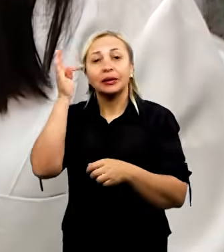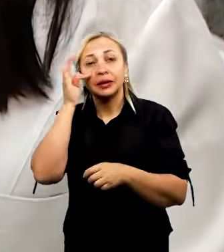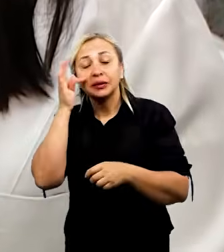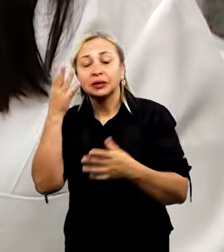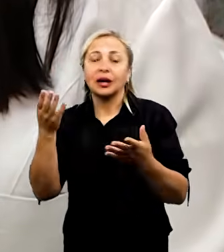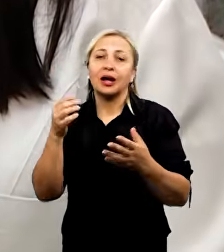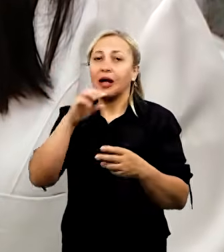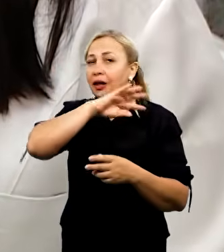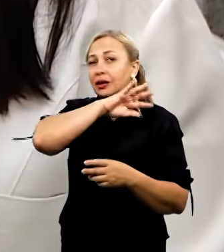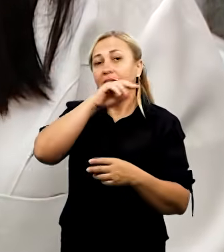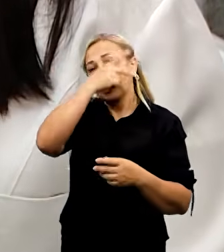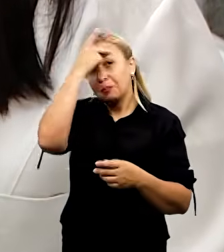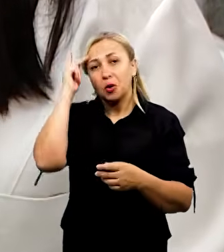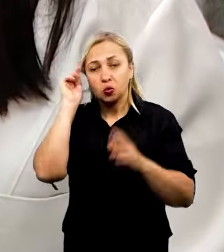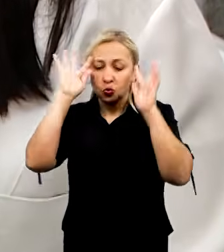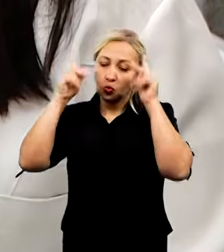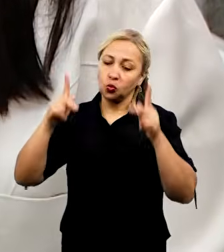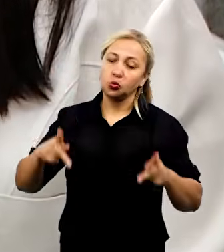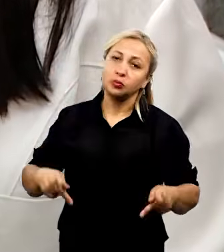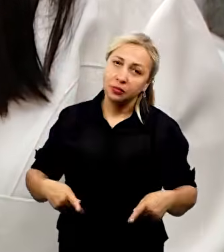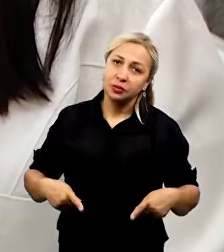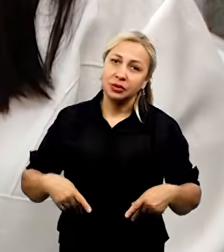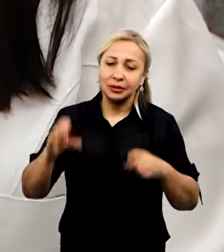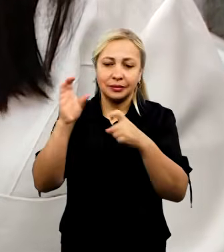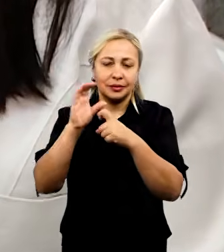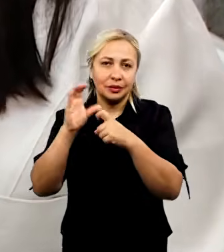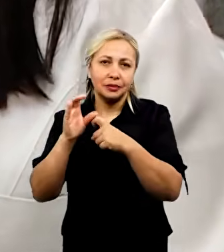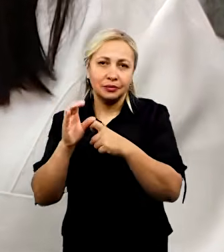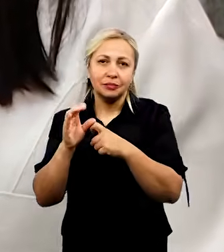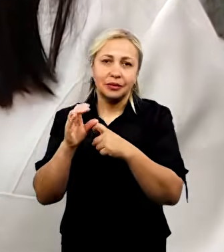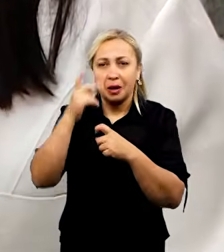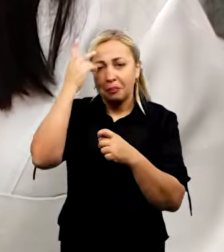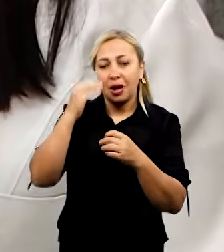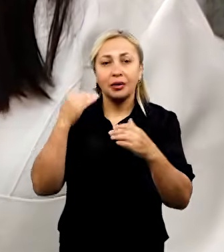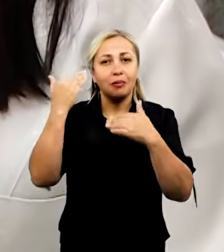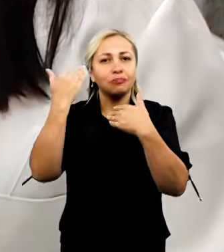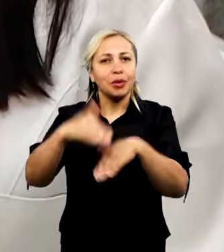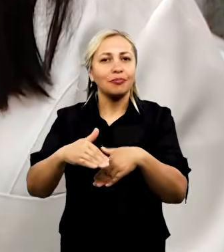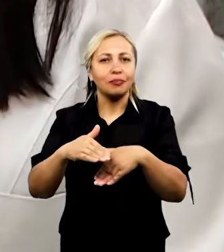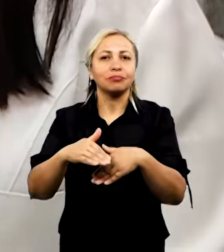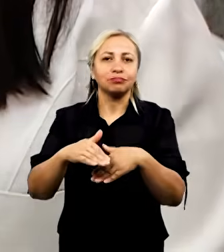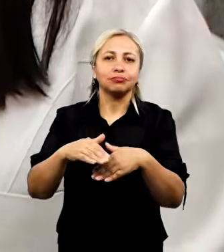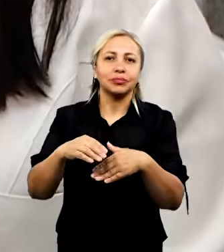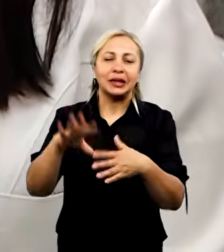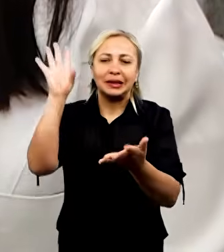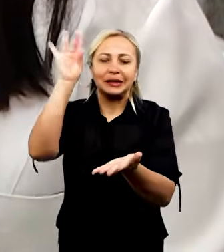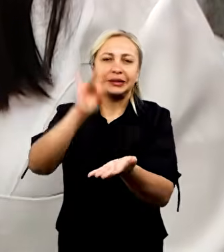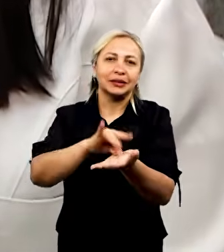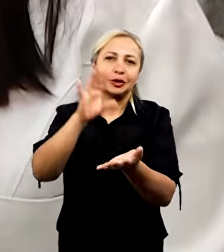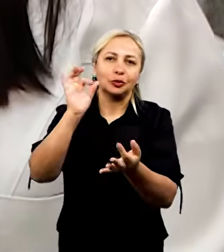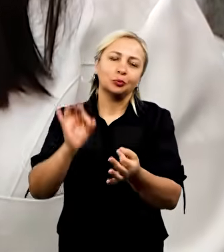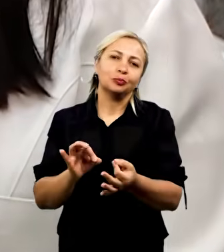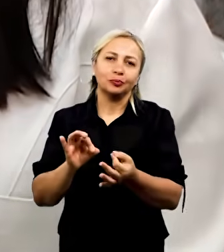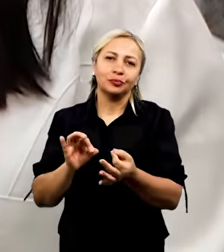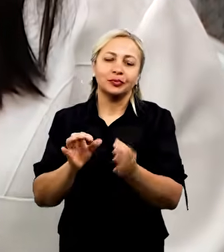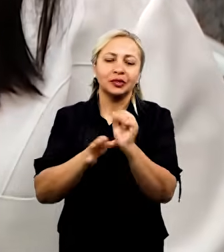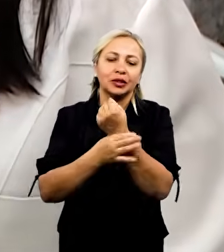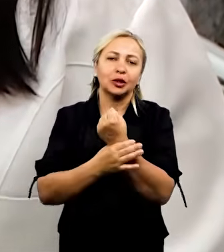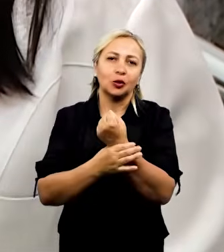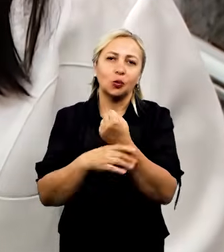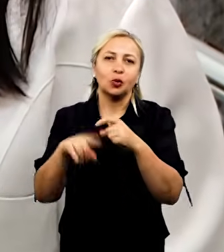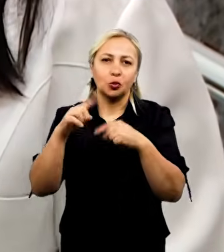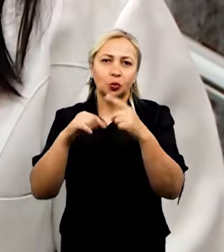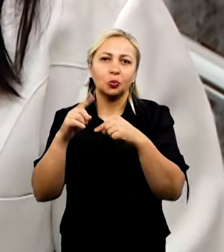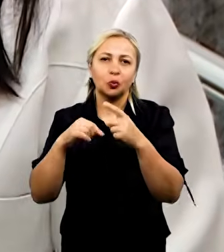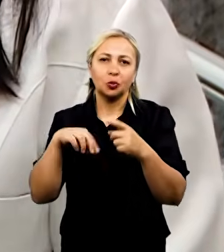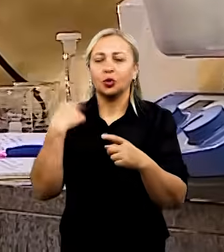realize esses estudos clínicos em humanos para comprovar a eficácia e a segurança do produto que